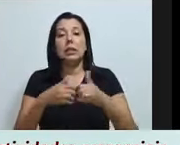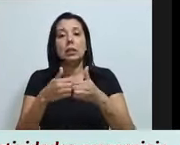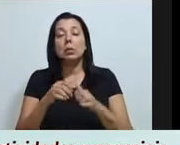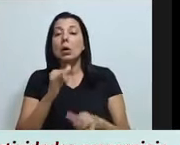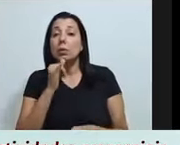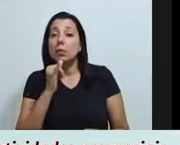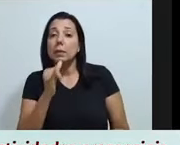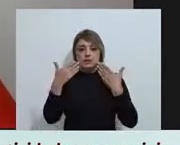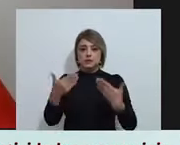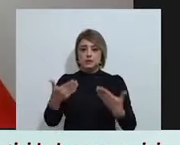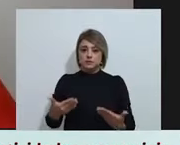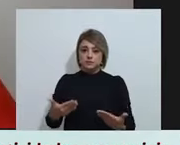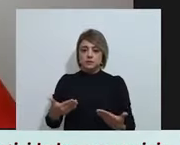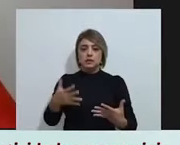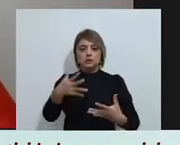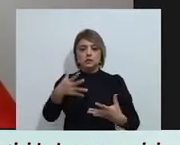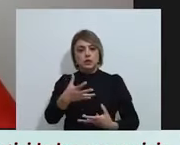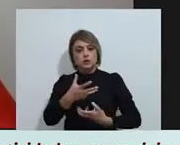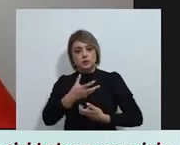exemplo.